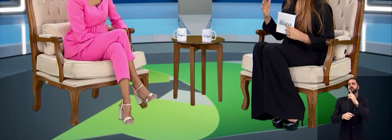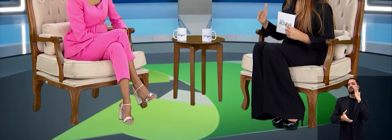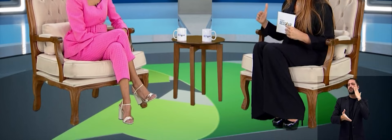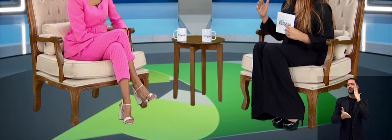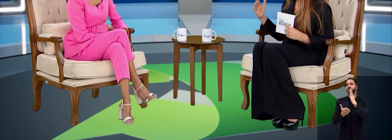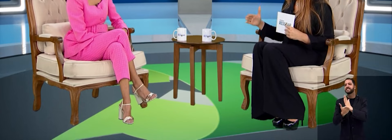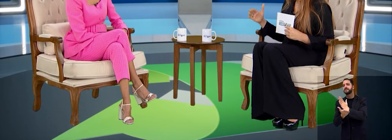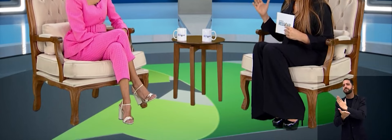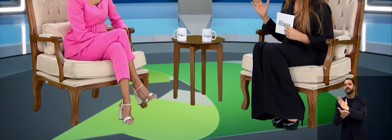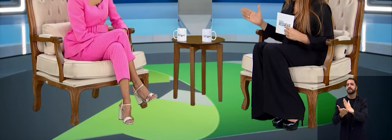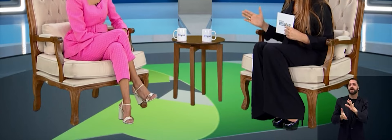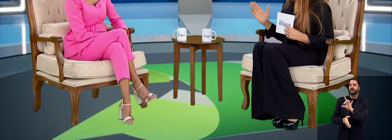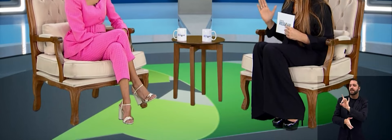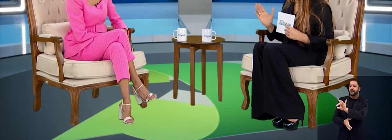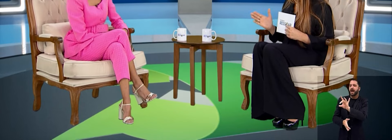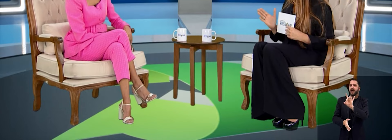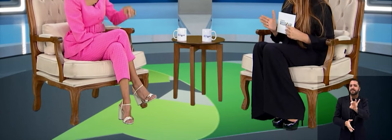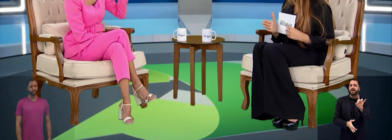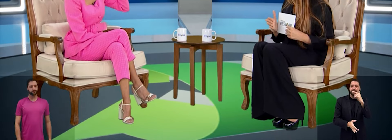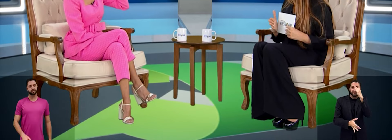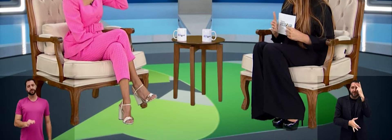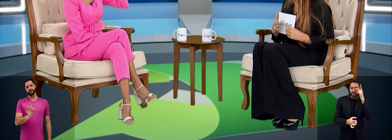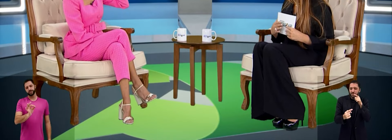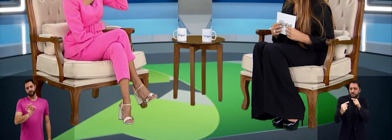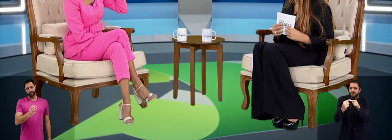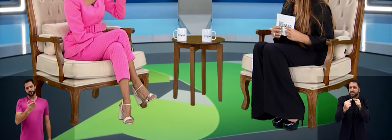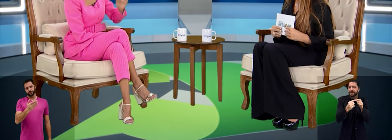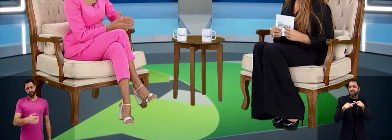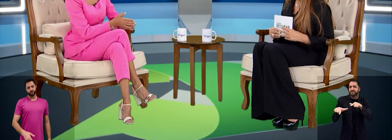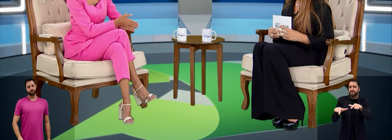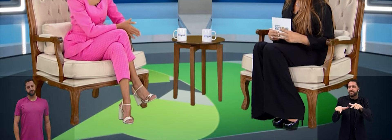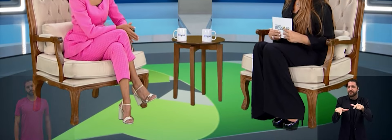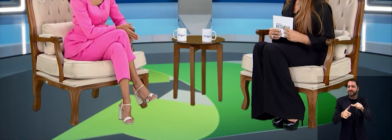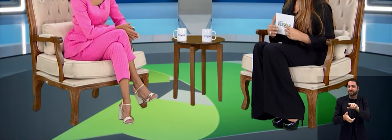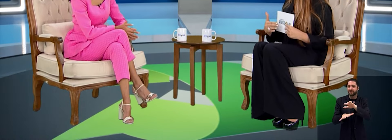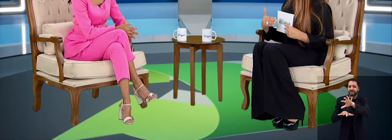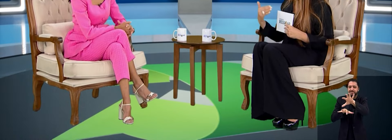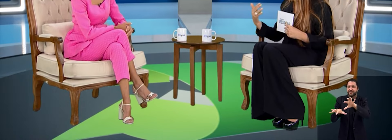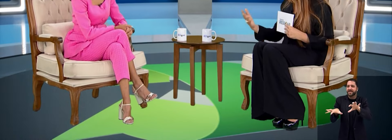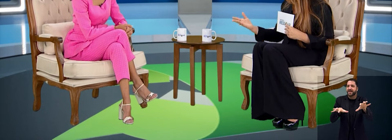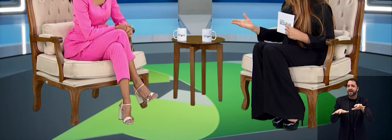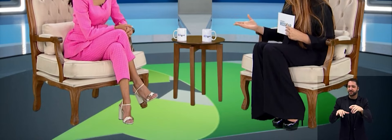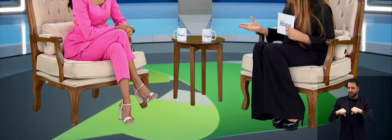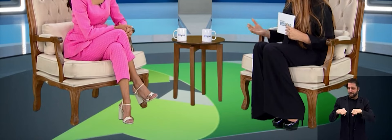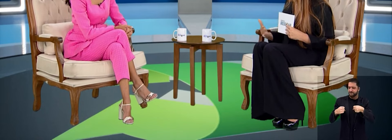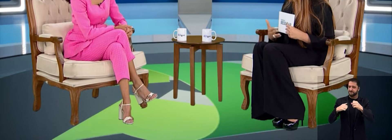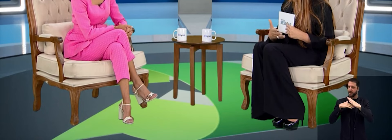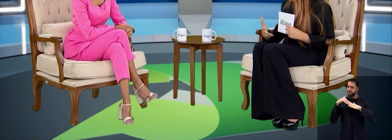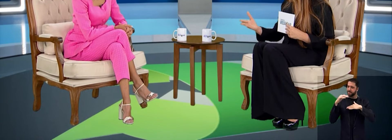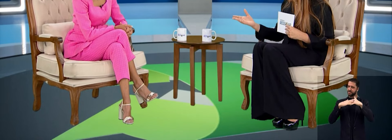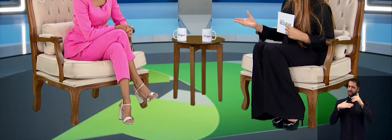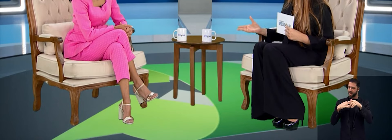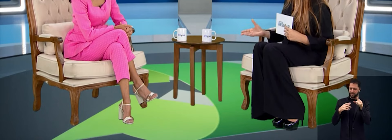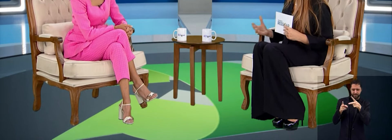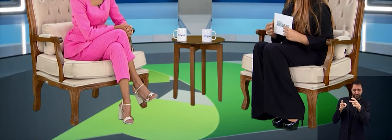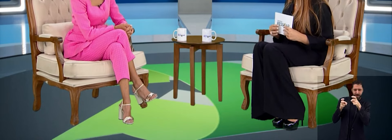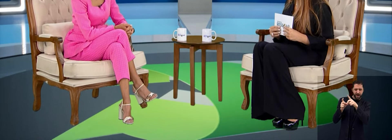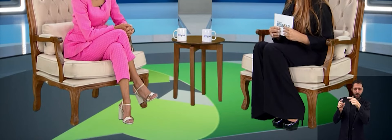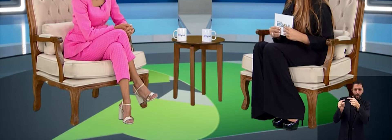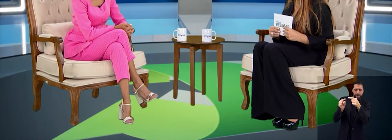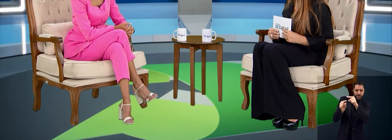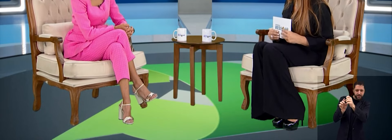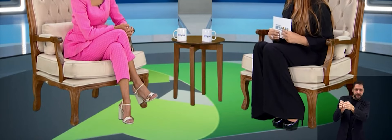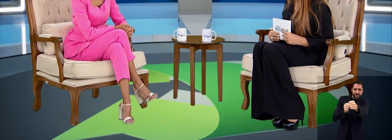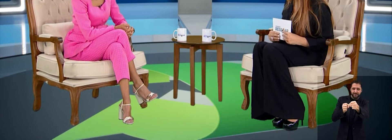saber separar os setores, colocar cada um ali na linha Exato. De frente com o seu poder, né, de atuar